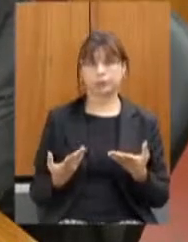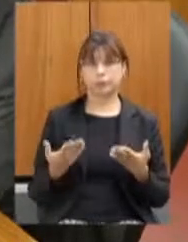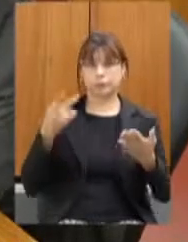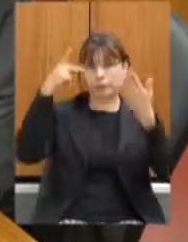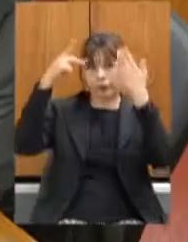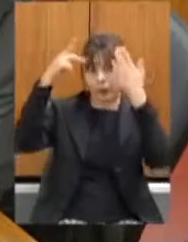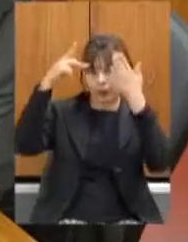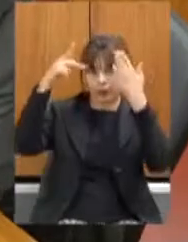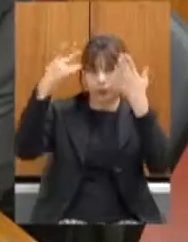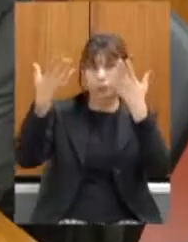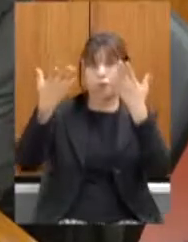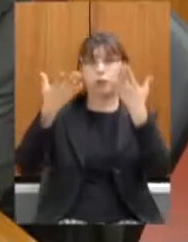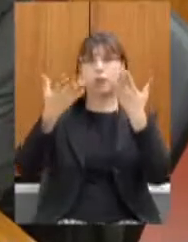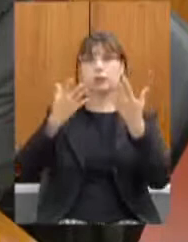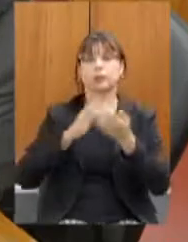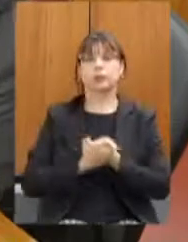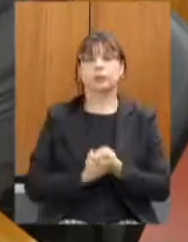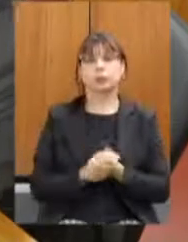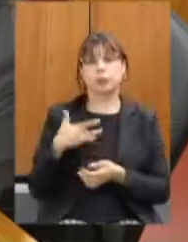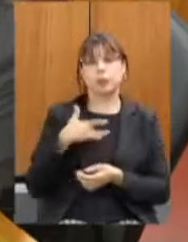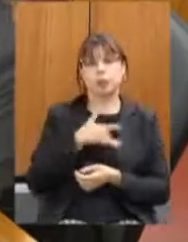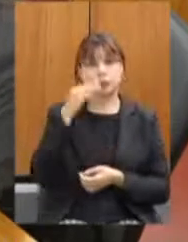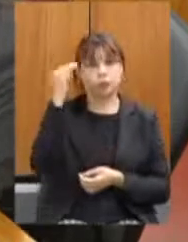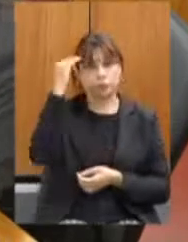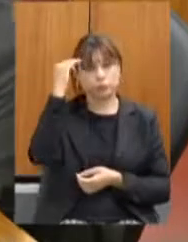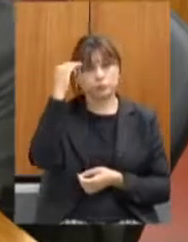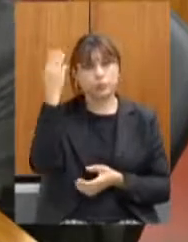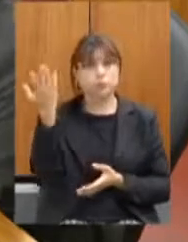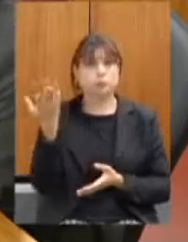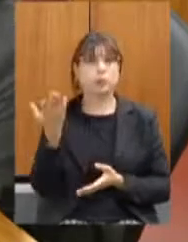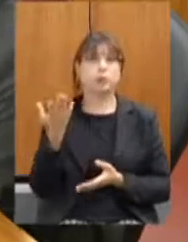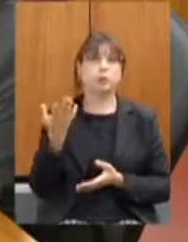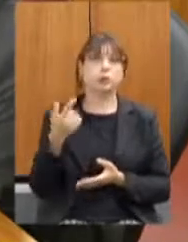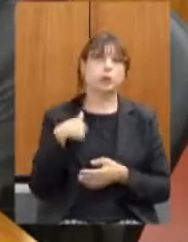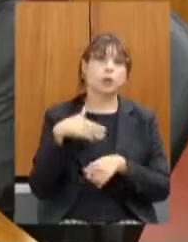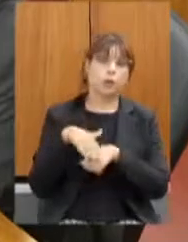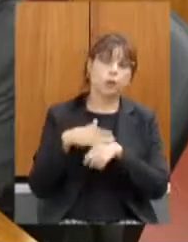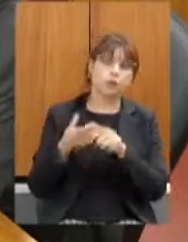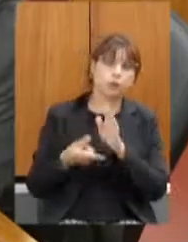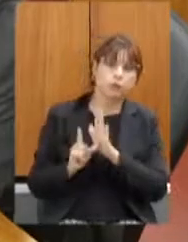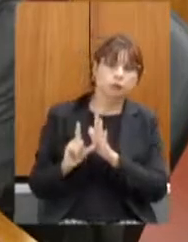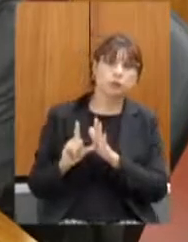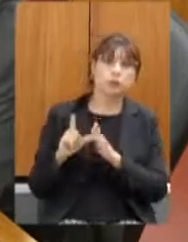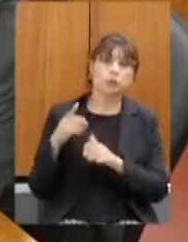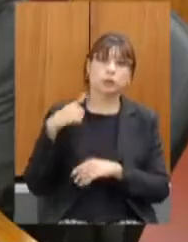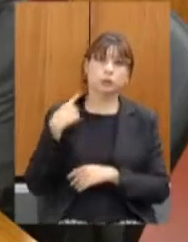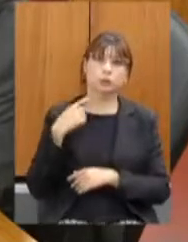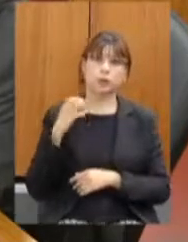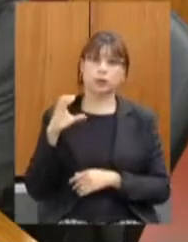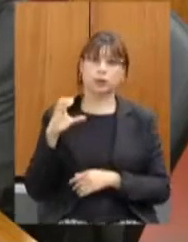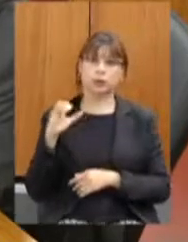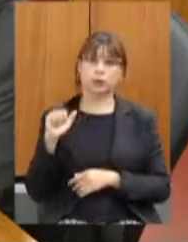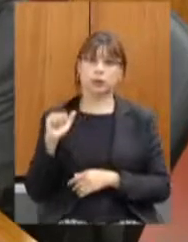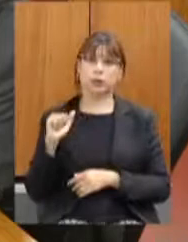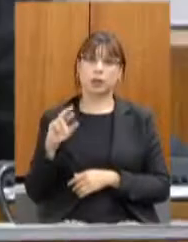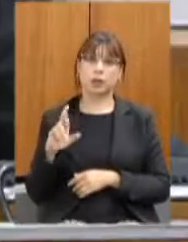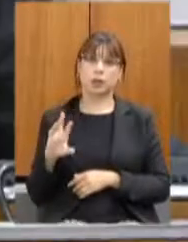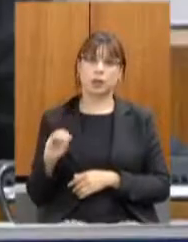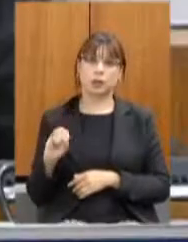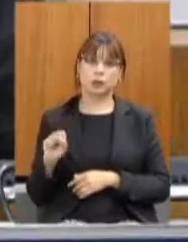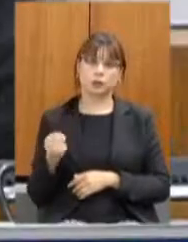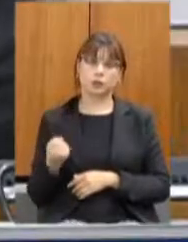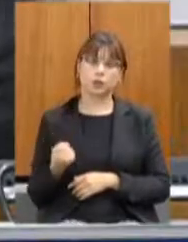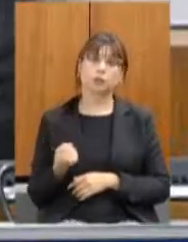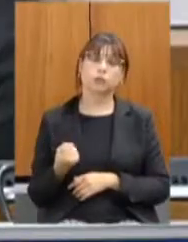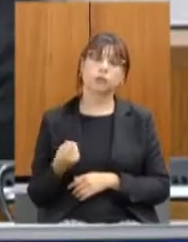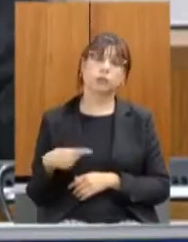psiquiátrica né ou de saúde mental e o havia conversado com o Presidente Carlos Pimenta nós eles e com